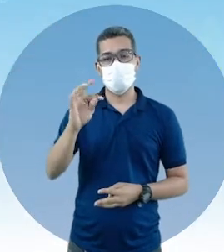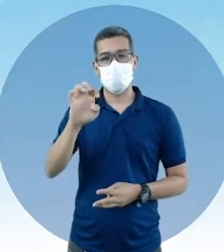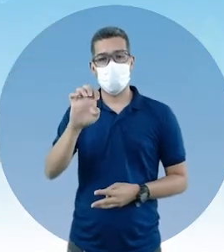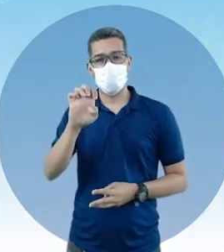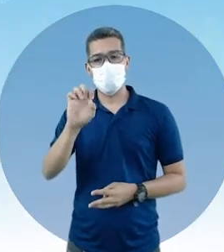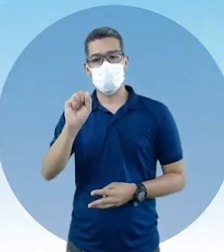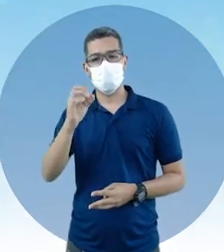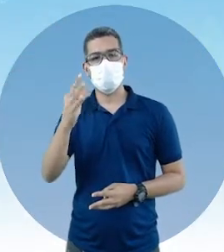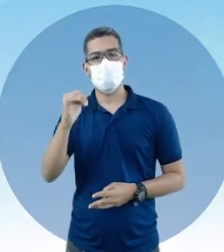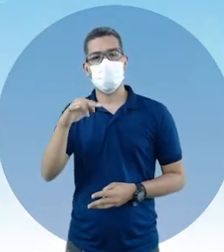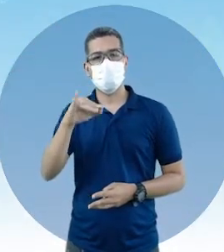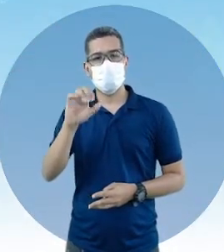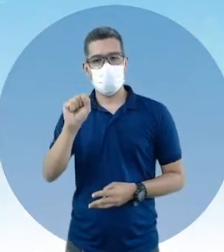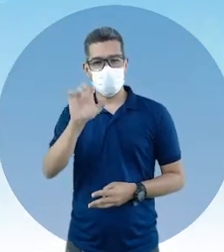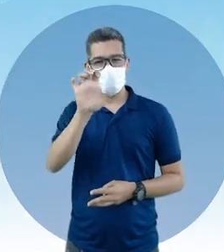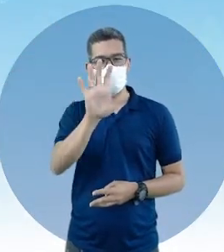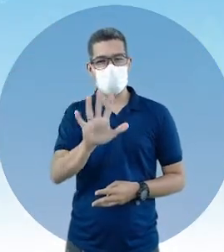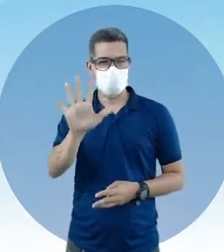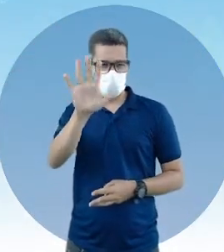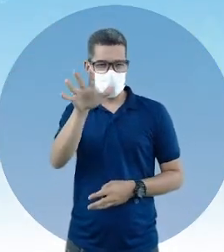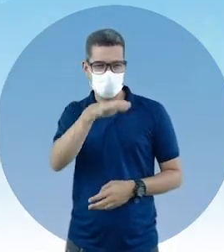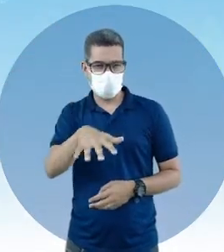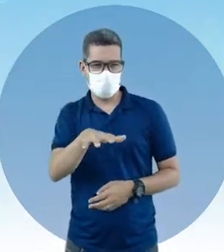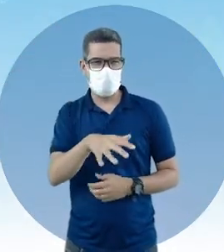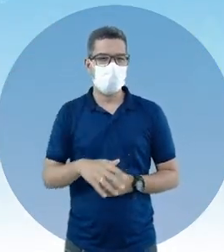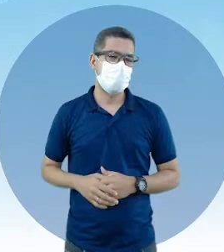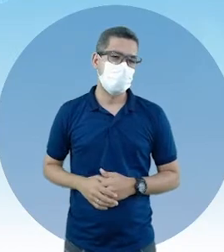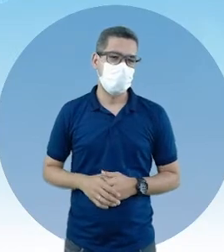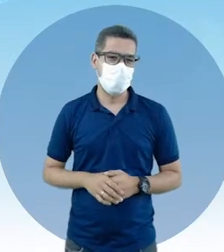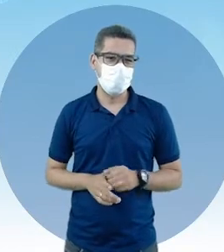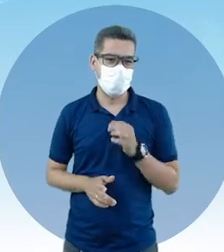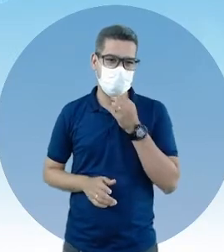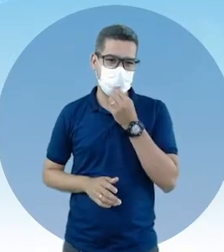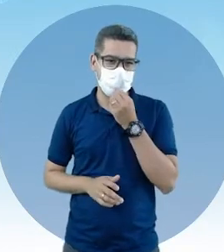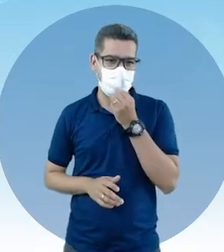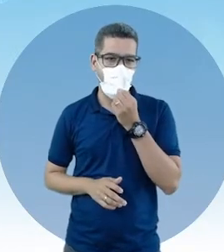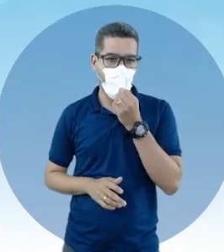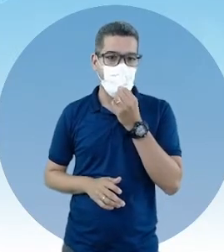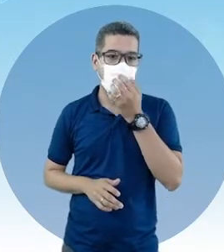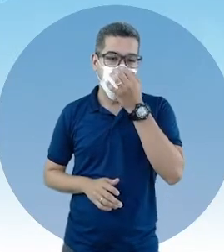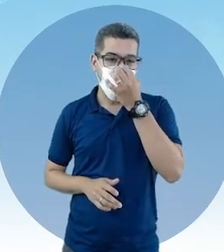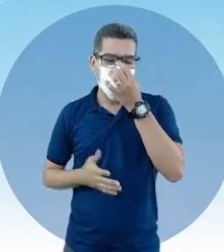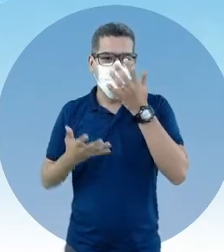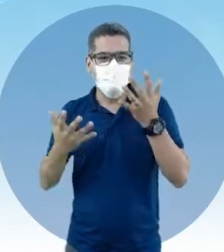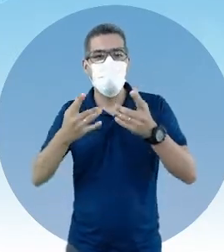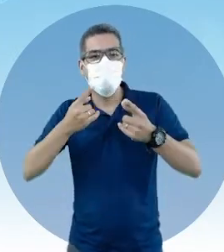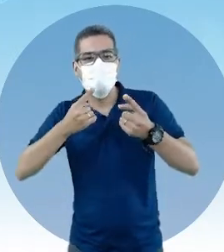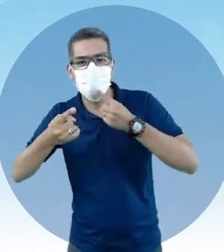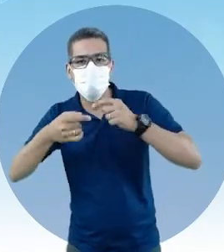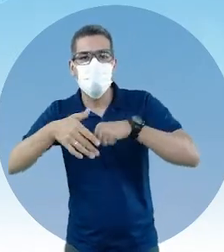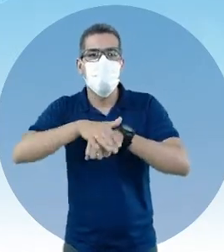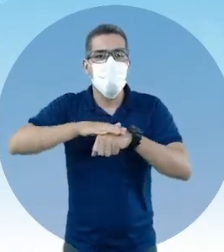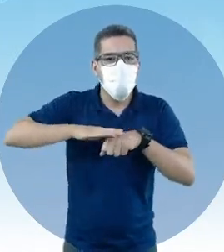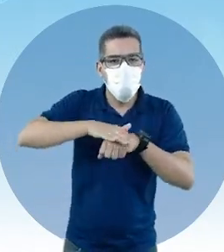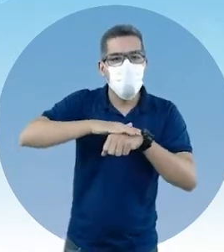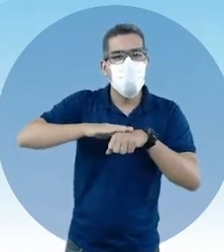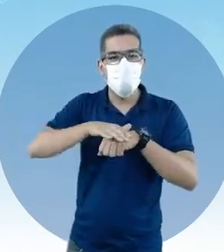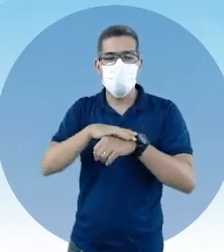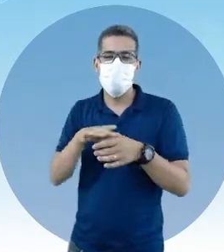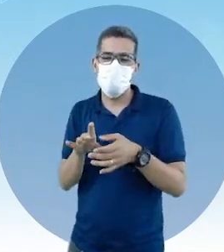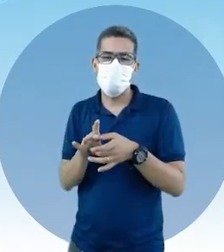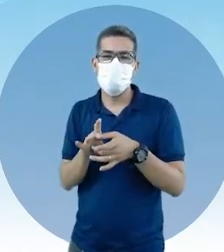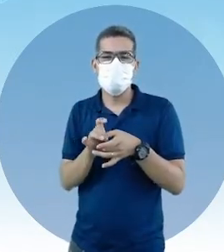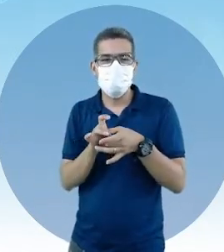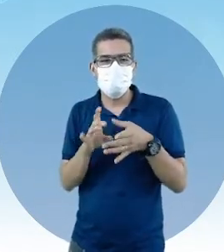Então essa capacidade de discutir, de conversar, dialogar com outras tradições